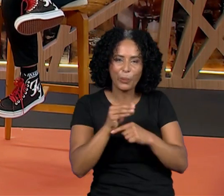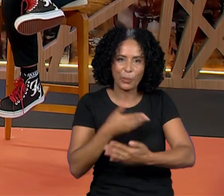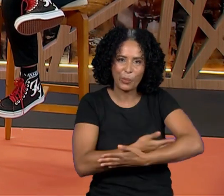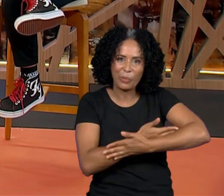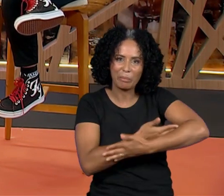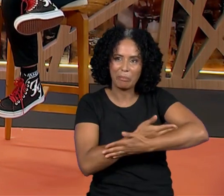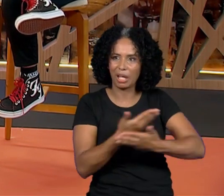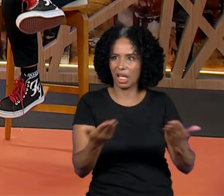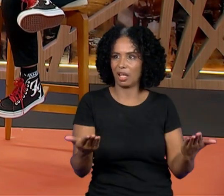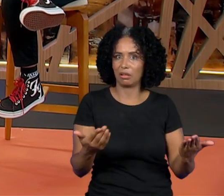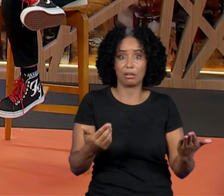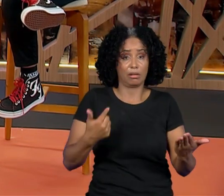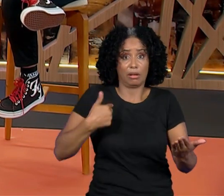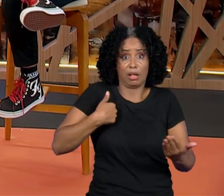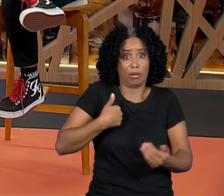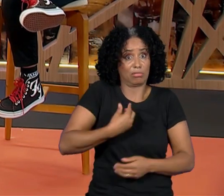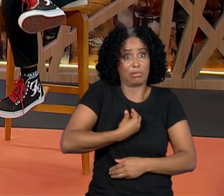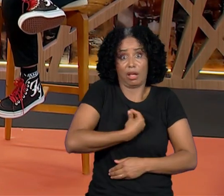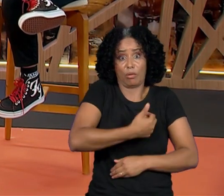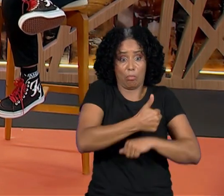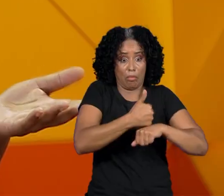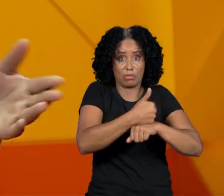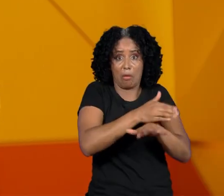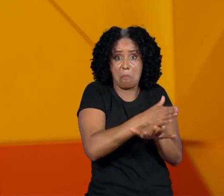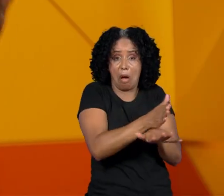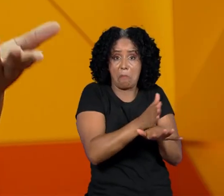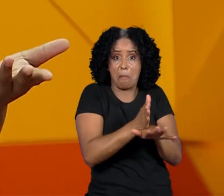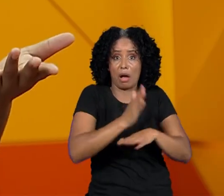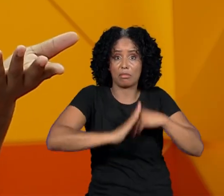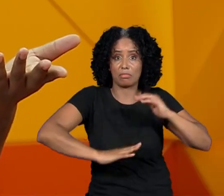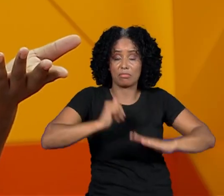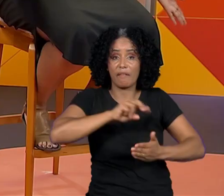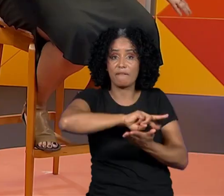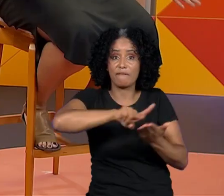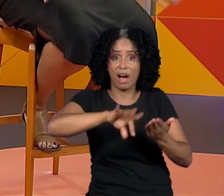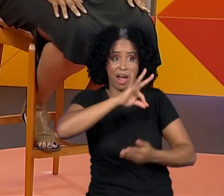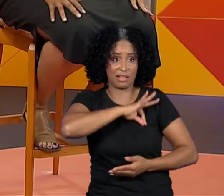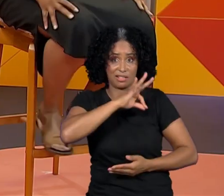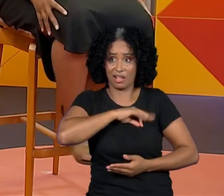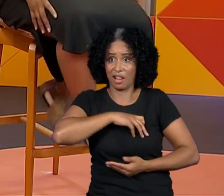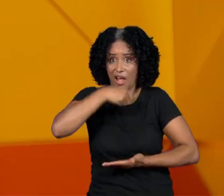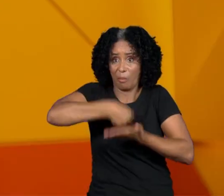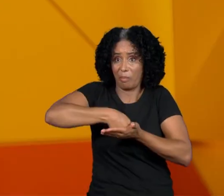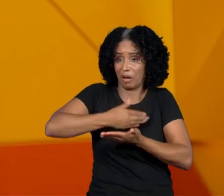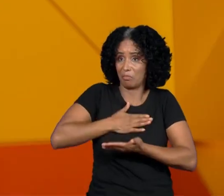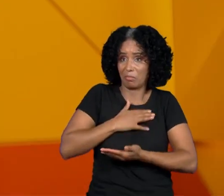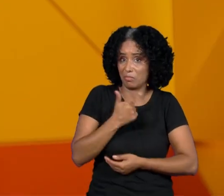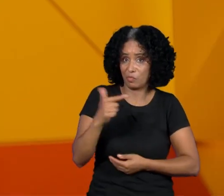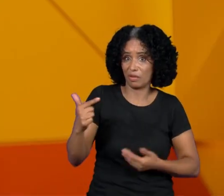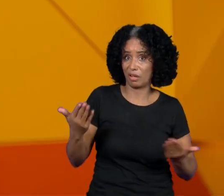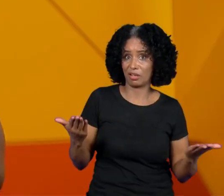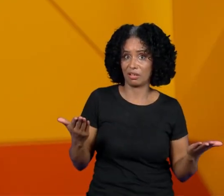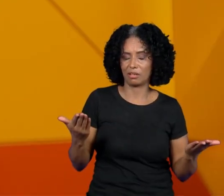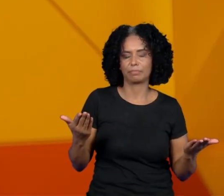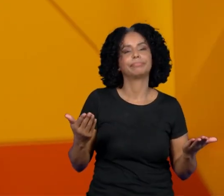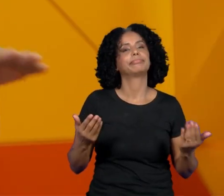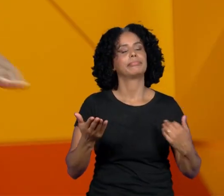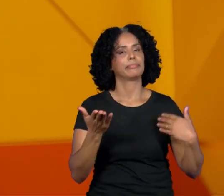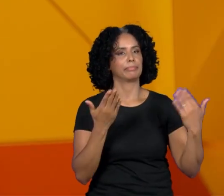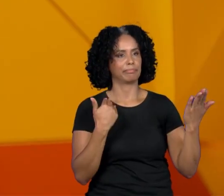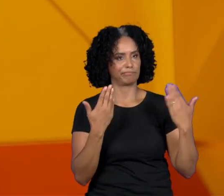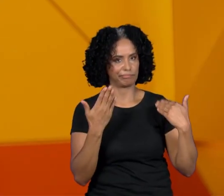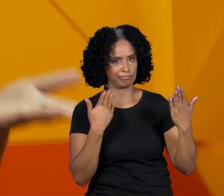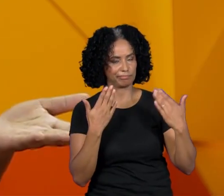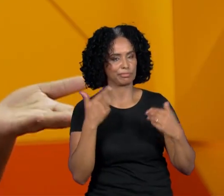acaba exercendo várias atividades e não recebe é por isso. Né? A gente vai poder conversar um pouco mais sobre